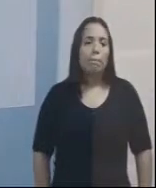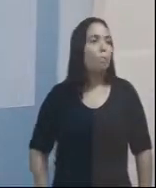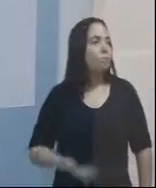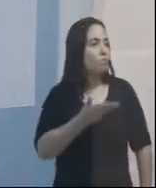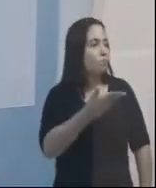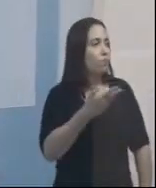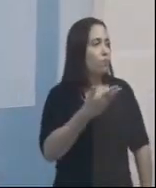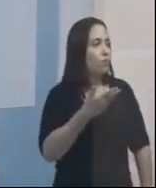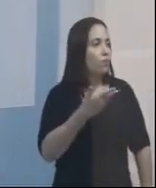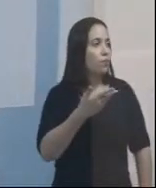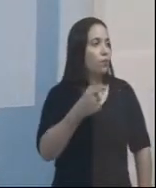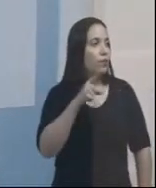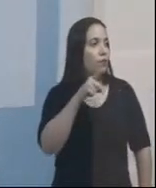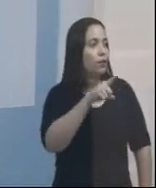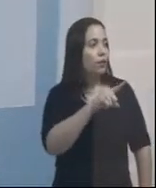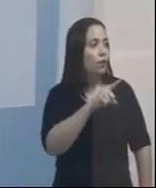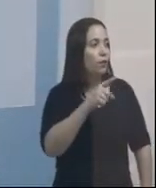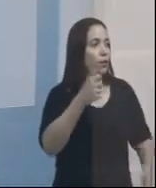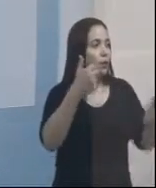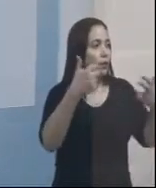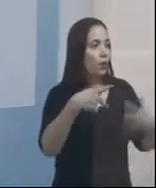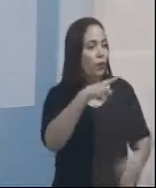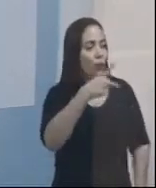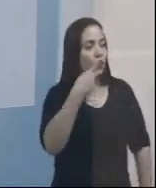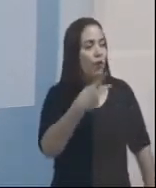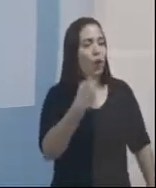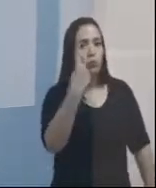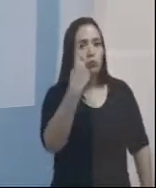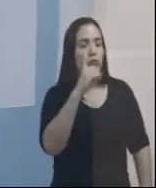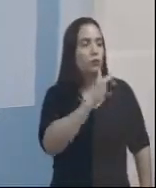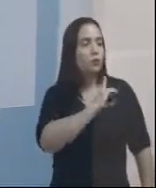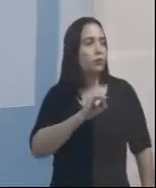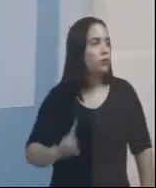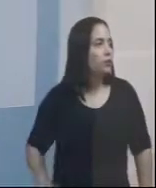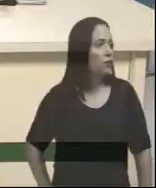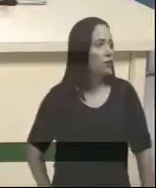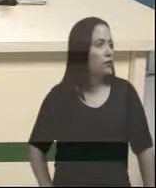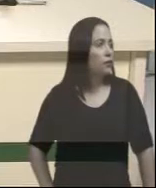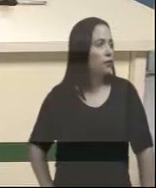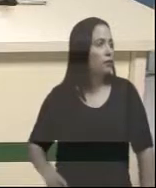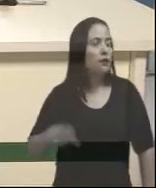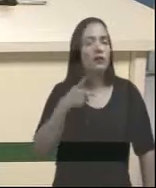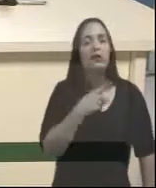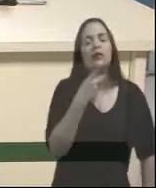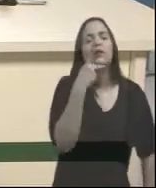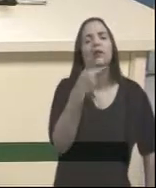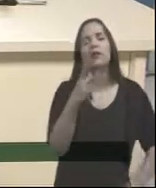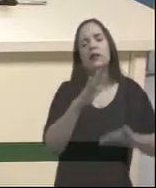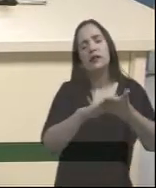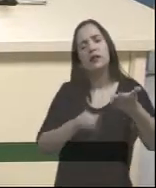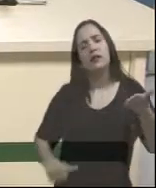Senhoria, você poderia dar o nome de um deputado desse? Não, sei vários. Eu não vou entrar